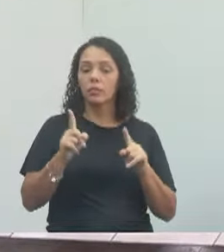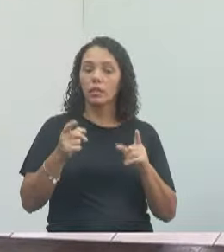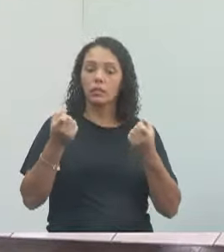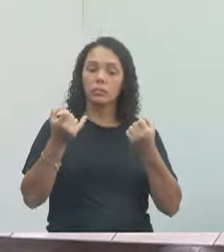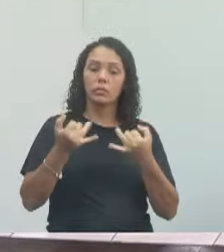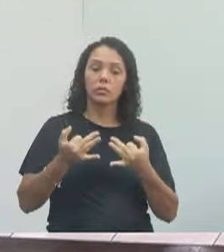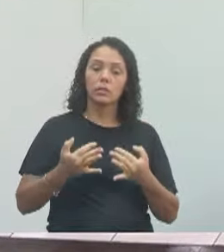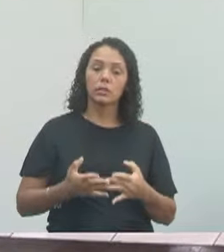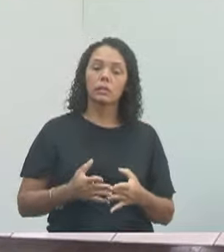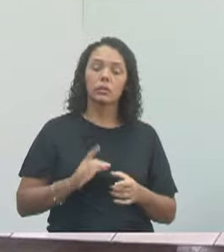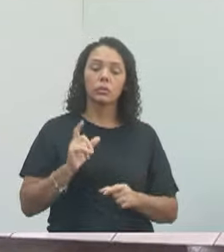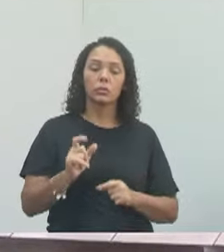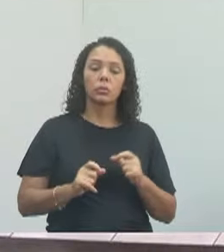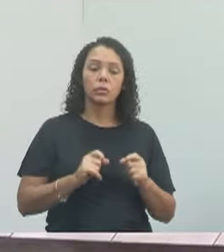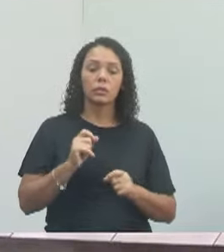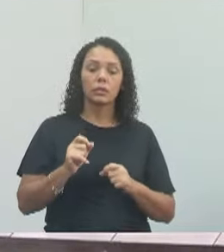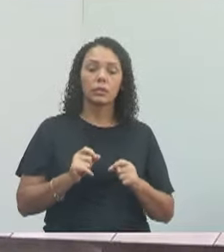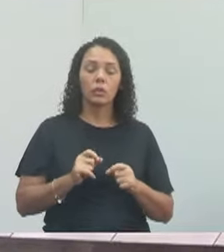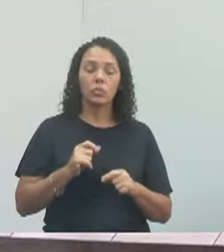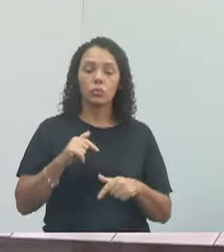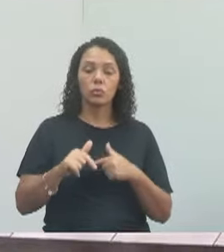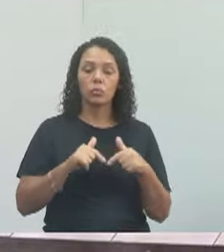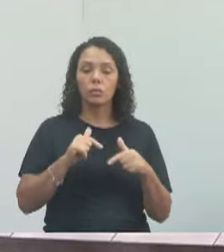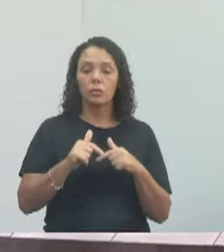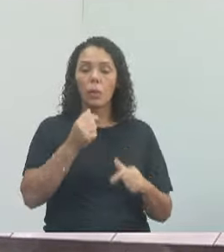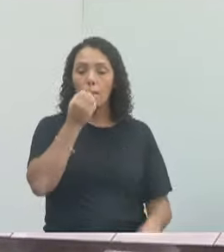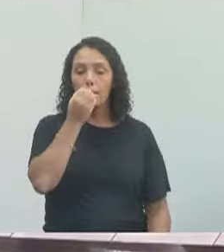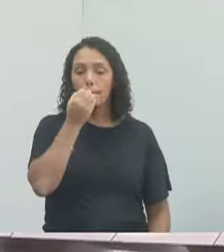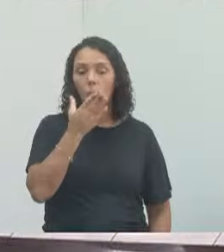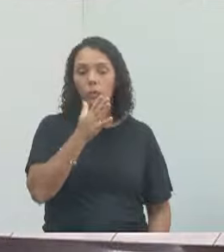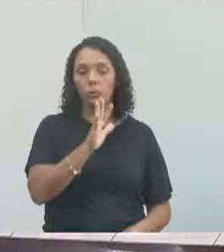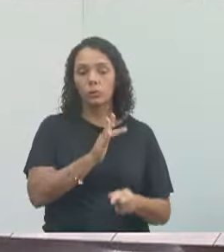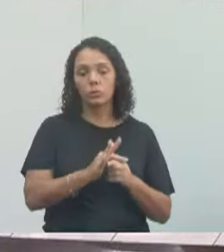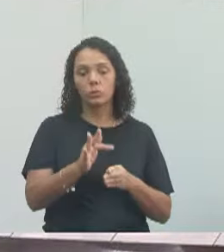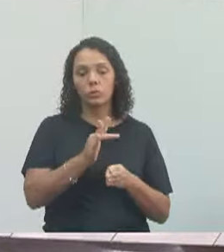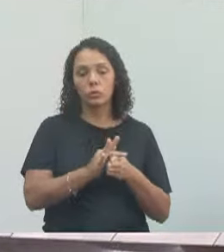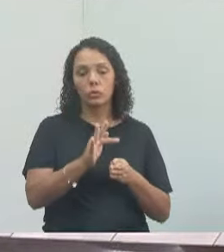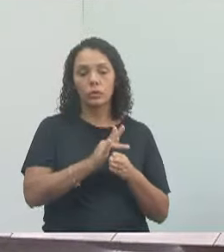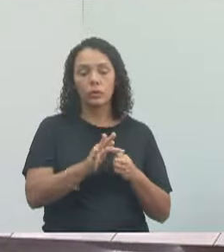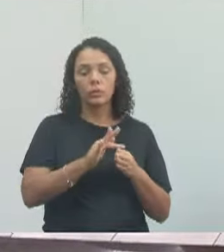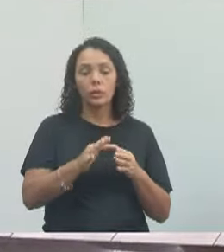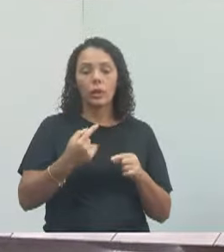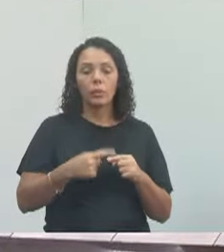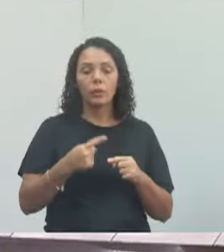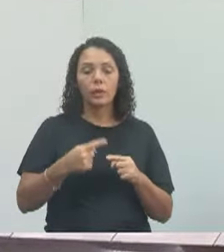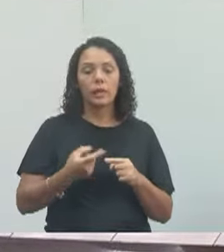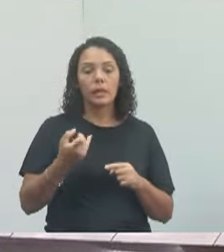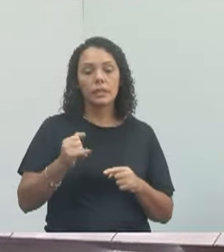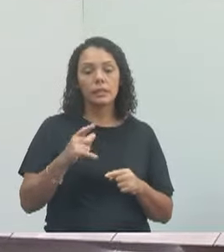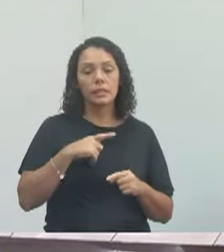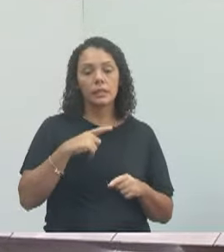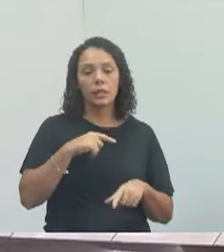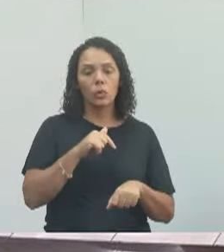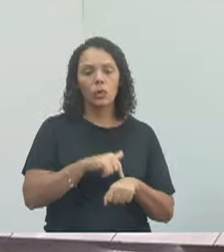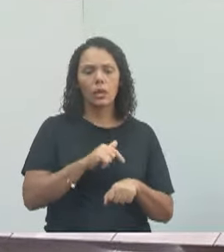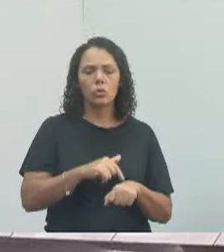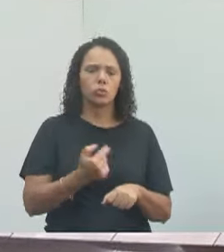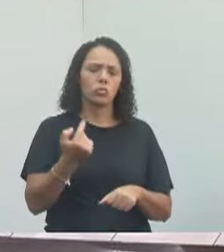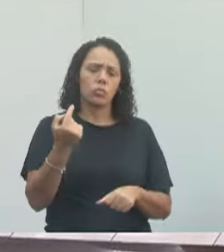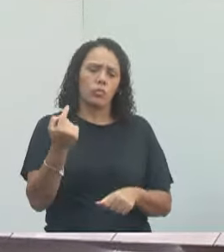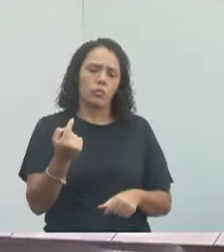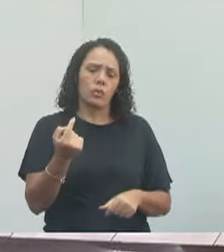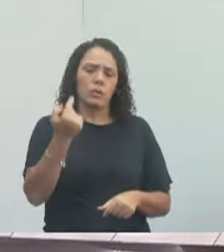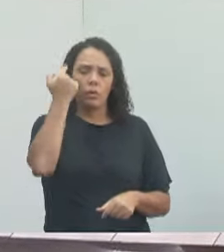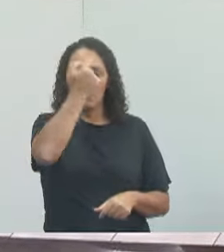da eficiência na prestação do serviço do Conselho Tutelar porque se a gente tem um horário de uma hora que